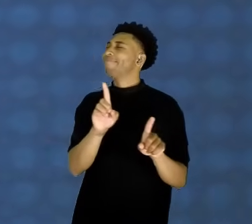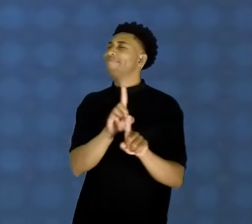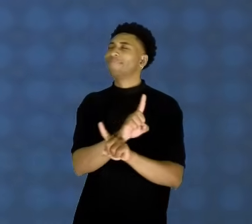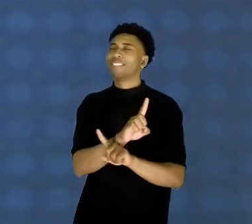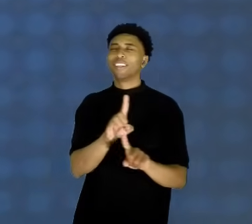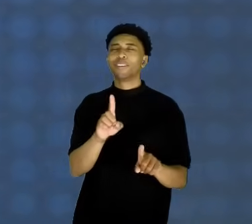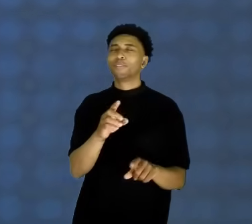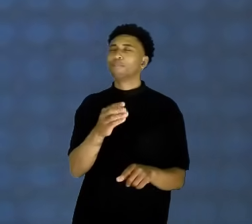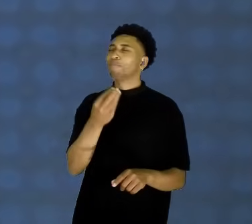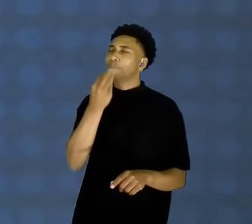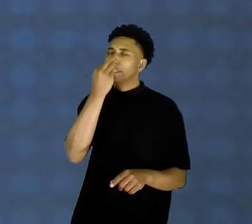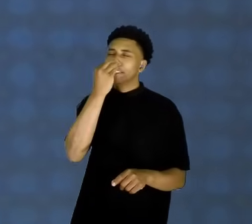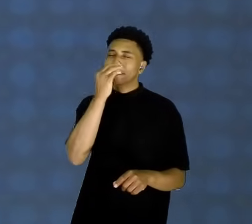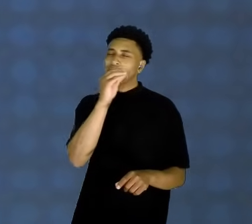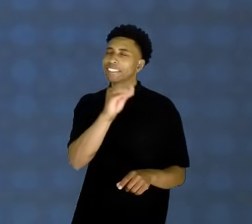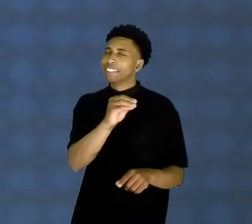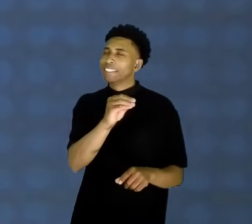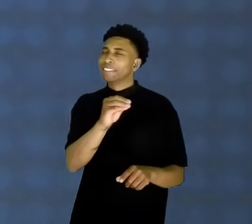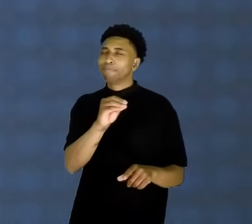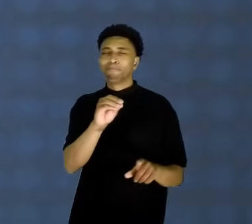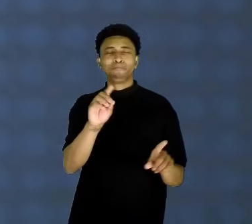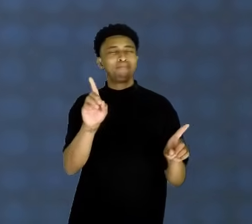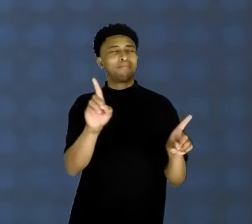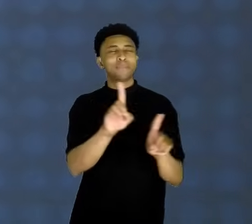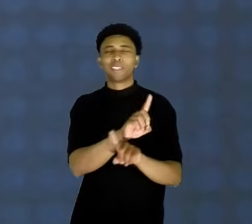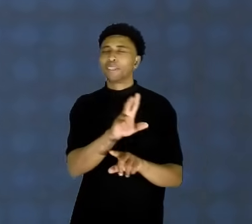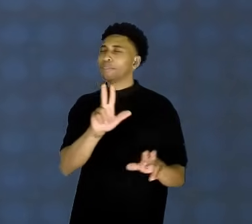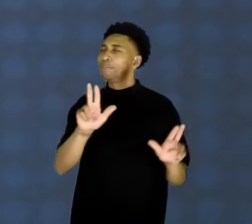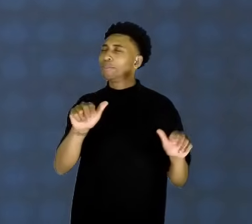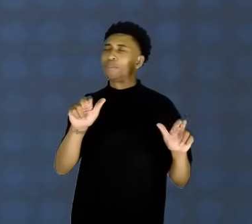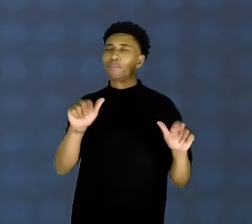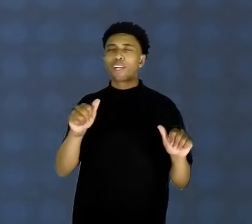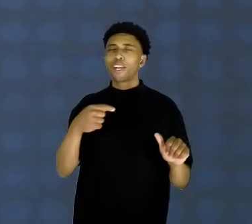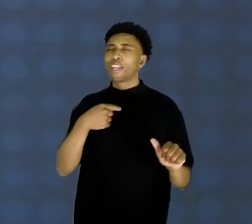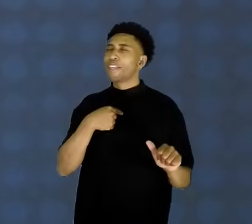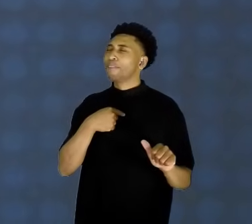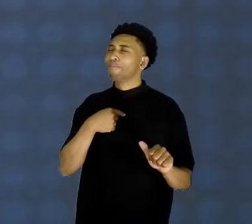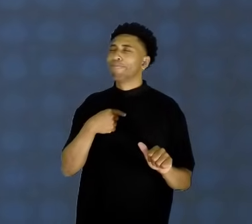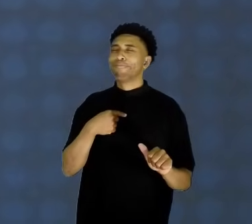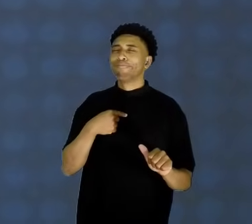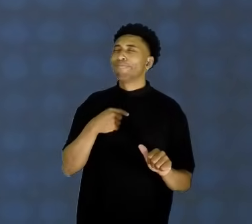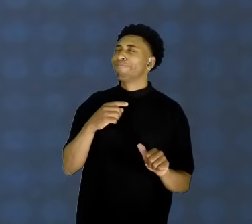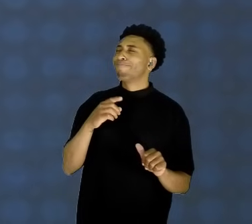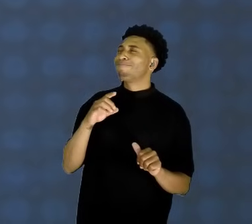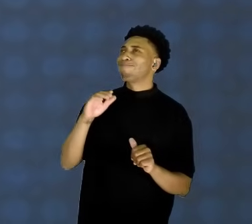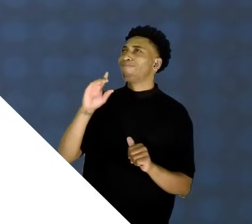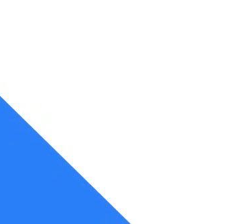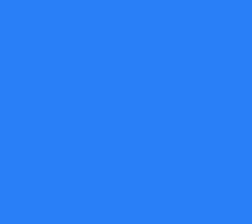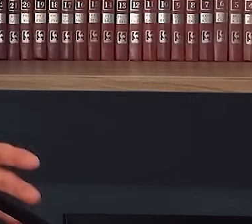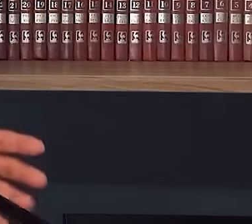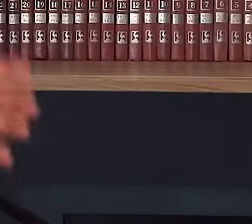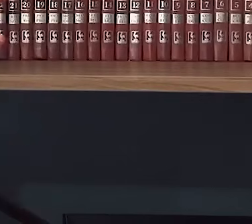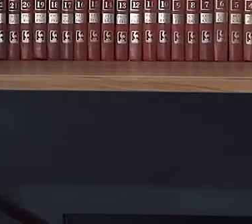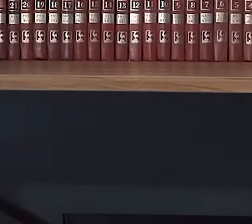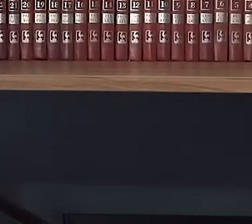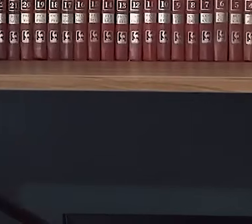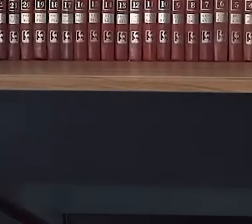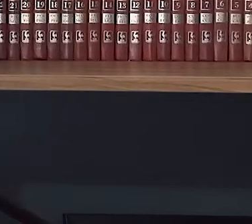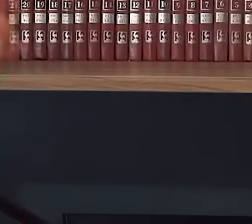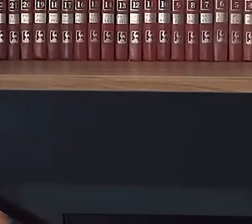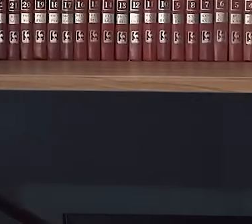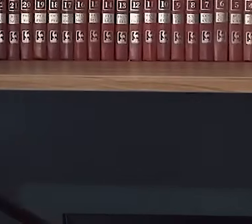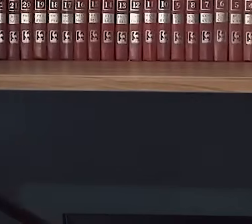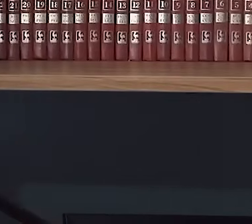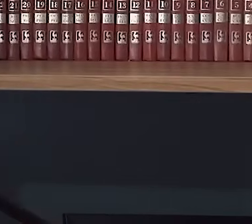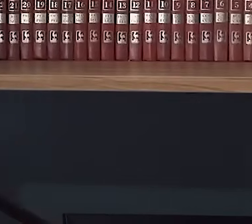indesistível. Eu vou até as últimas consequências. Mas eu não desisto. Eu não desisto. Uau, que bênção ter